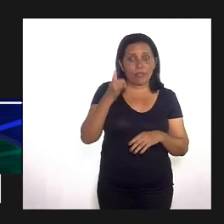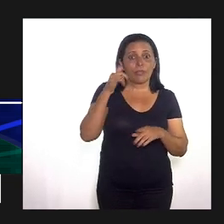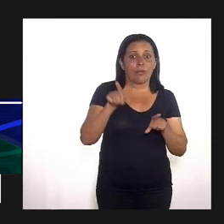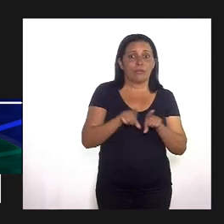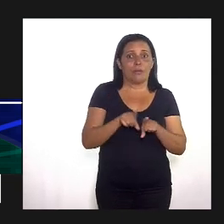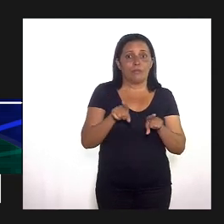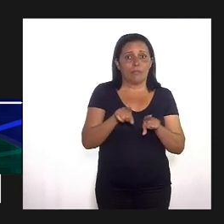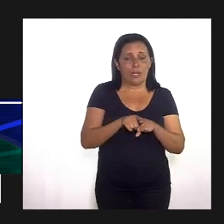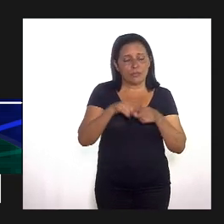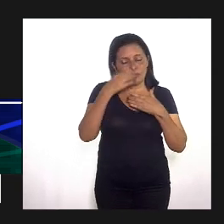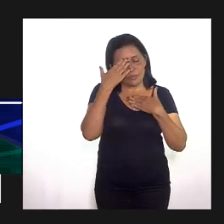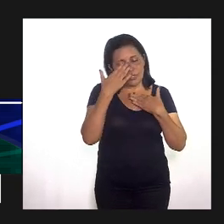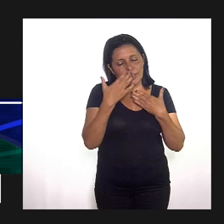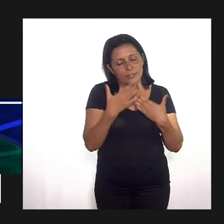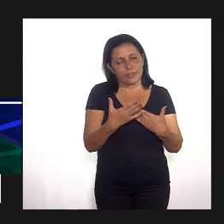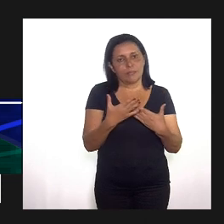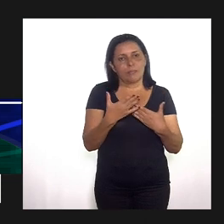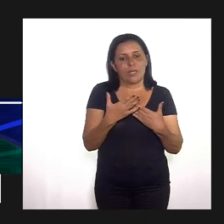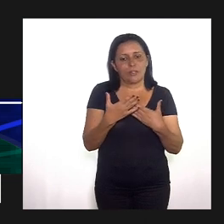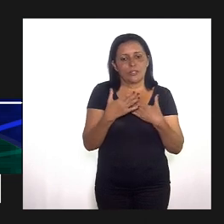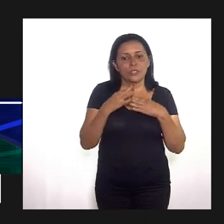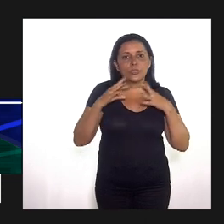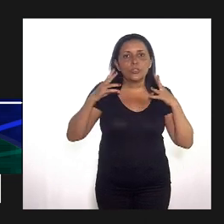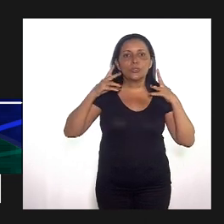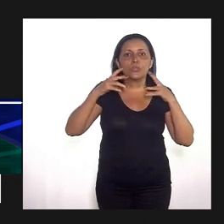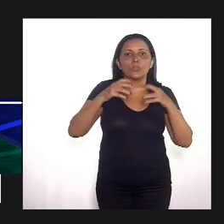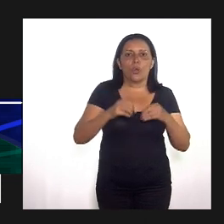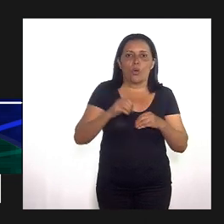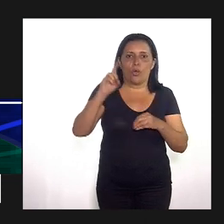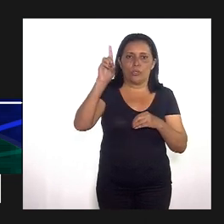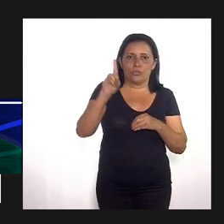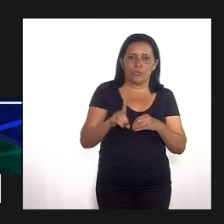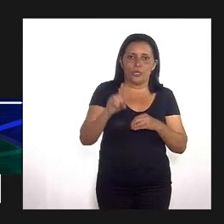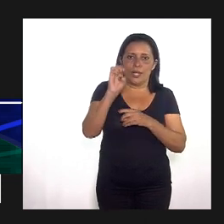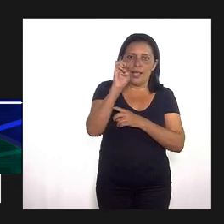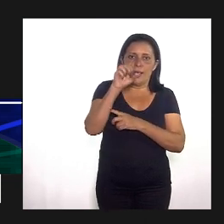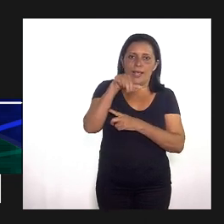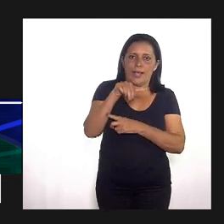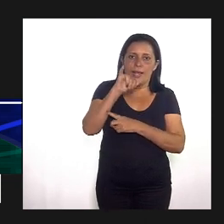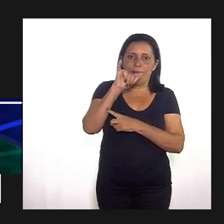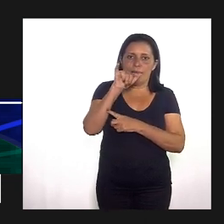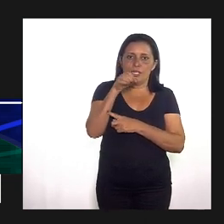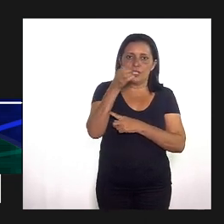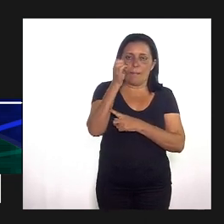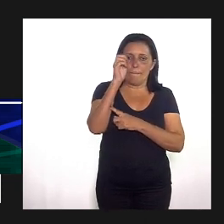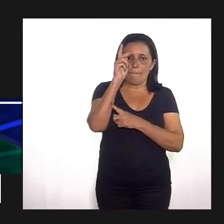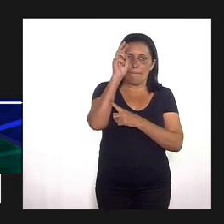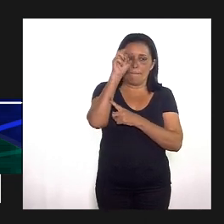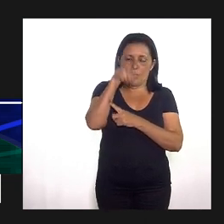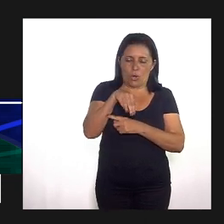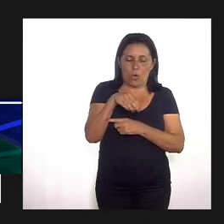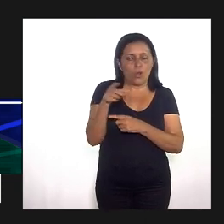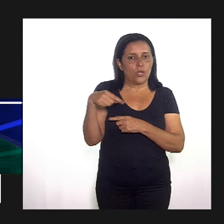aqui os meus agradecimentos a toda a diretoria da Engepron, que nos recebeu